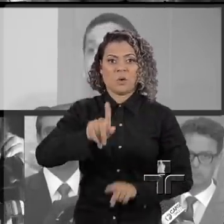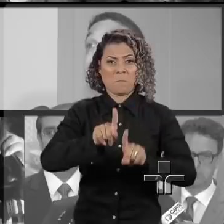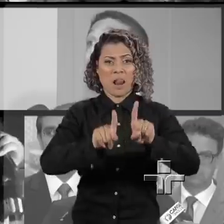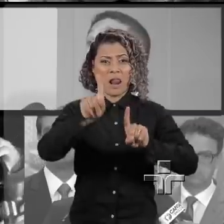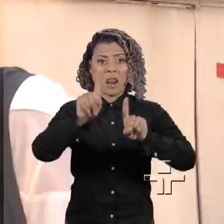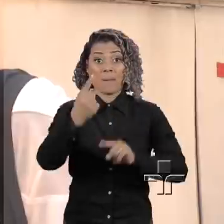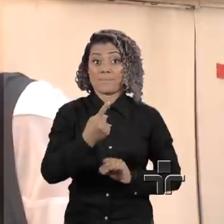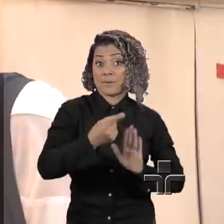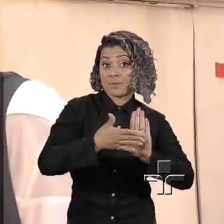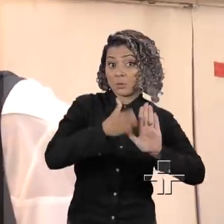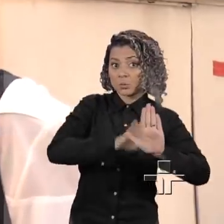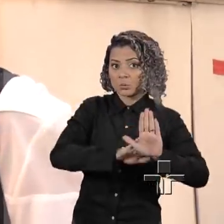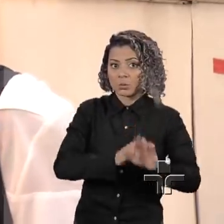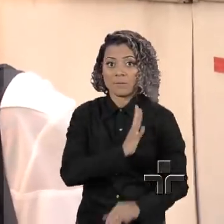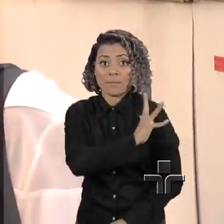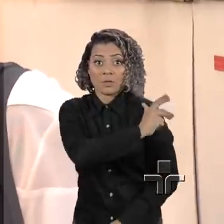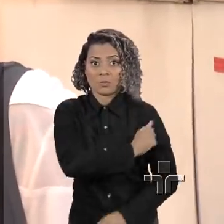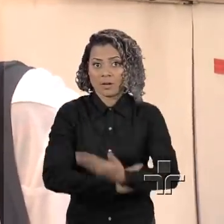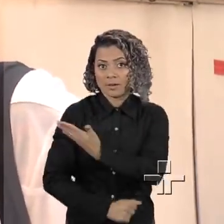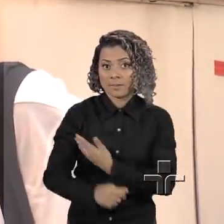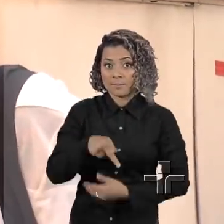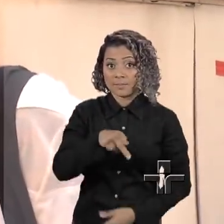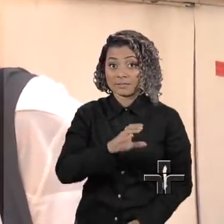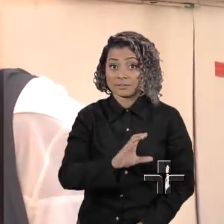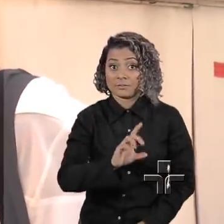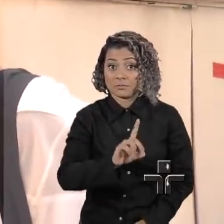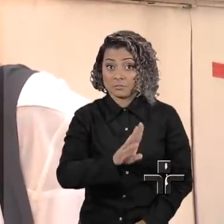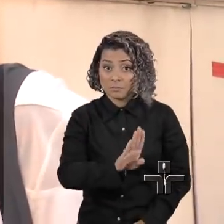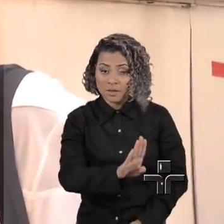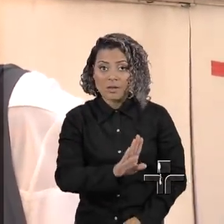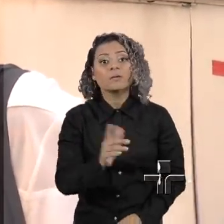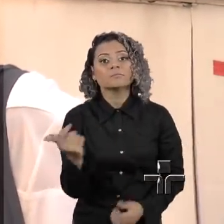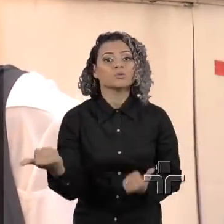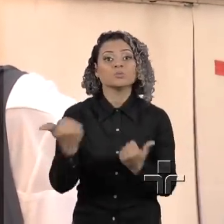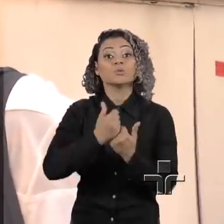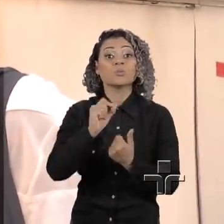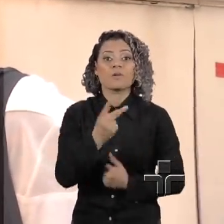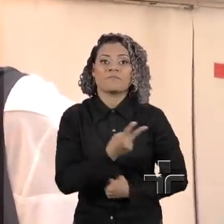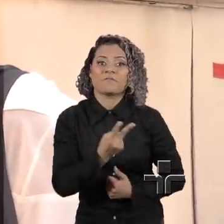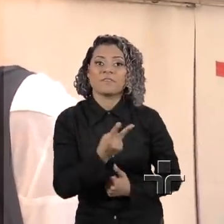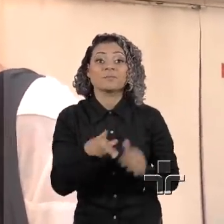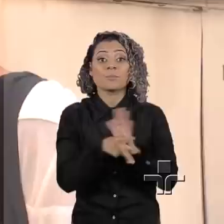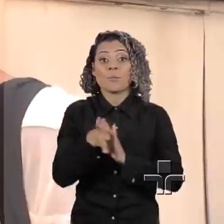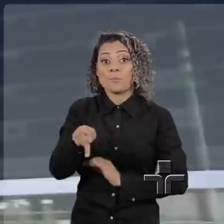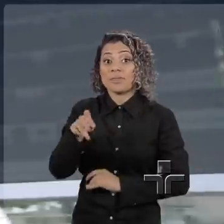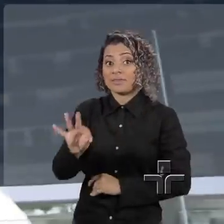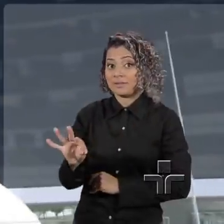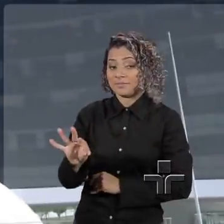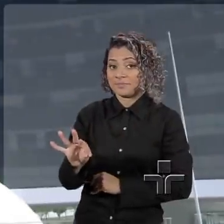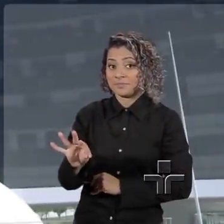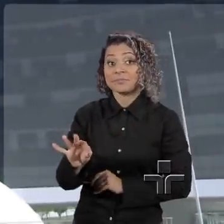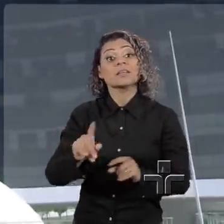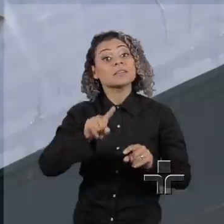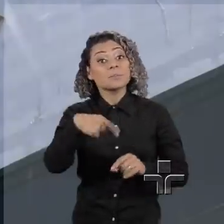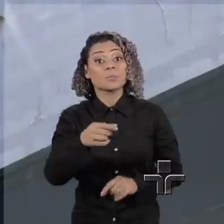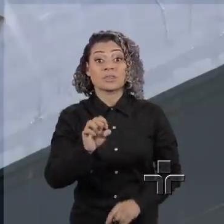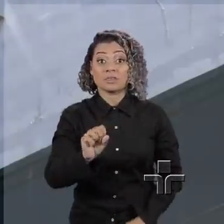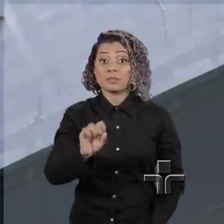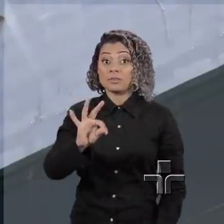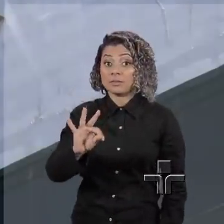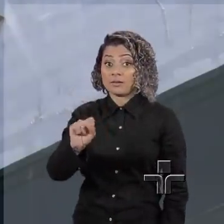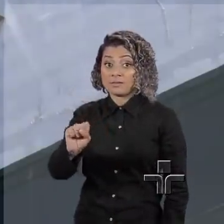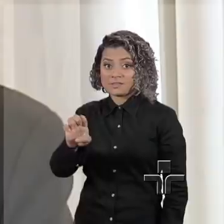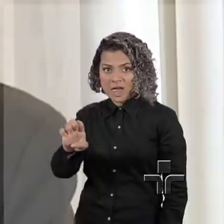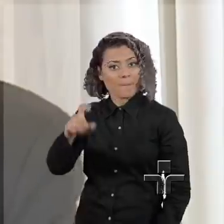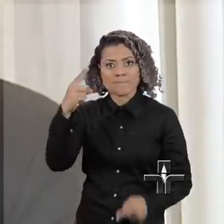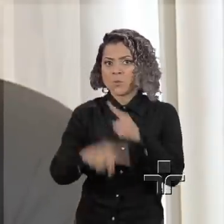primeiro turno. Manuela Dávila, do PCdoB, assumiu a vaga de vice na chapa do PT. Depois que o TSE